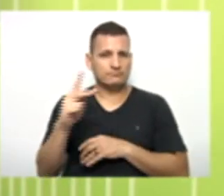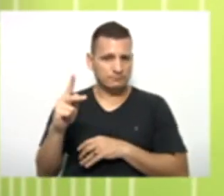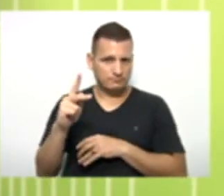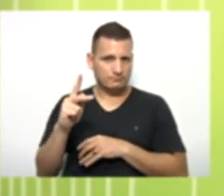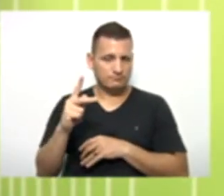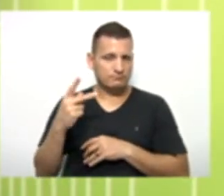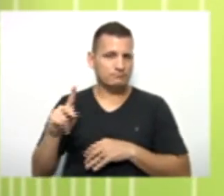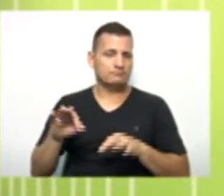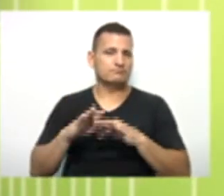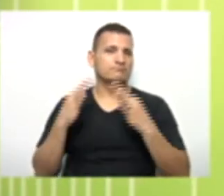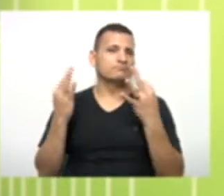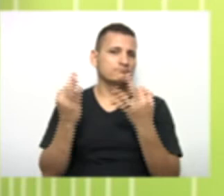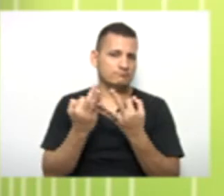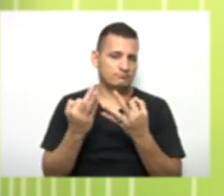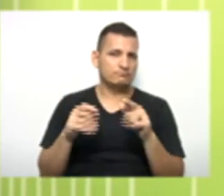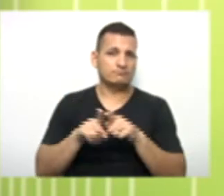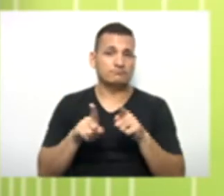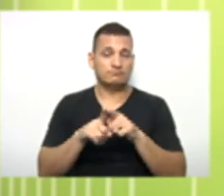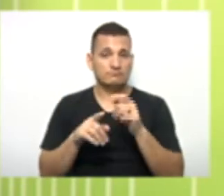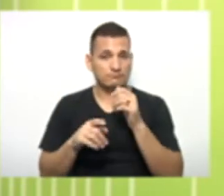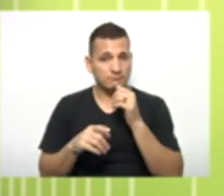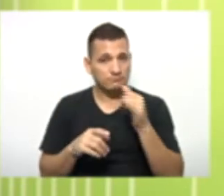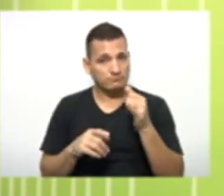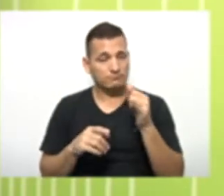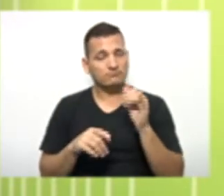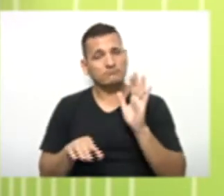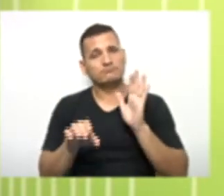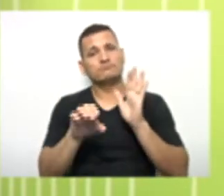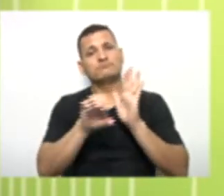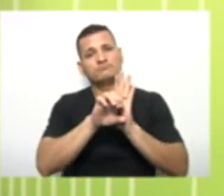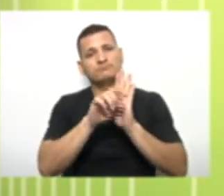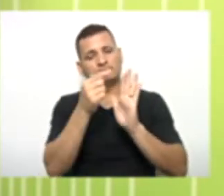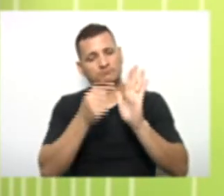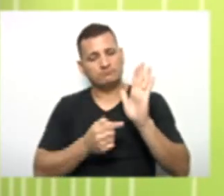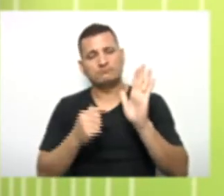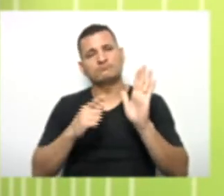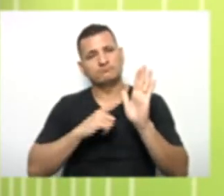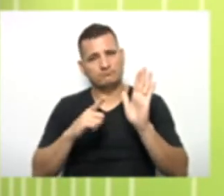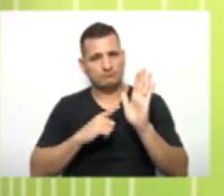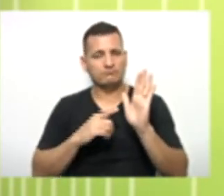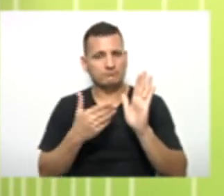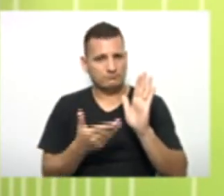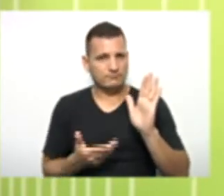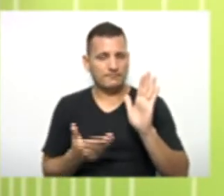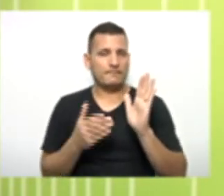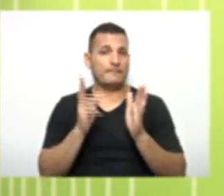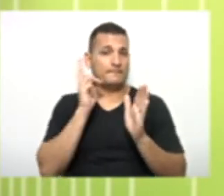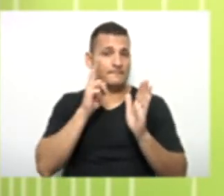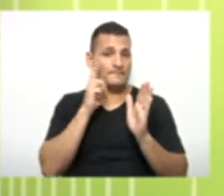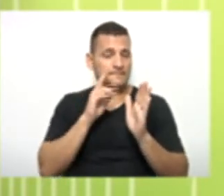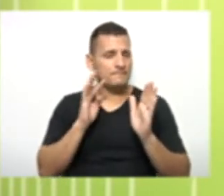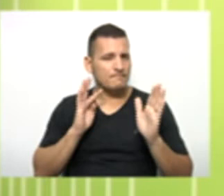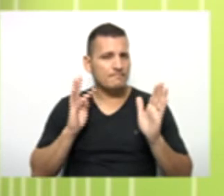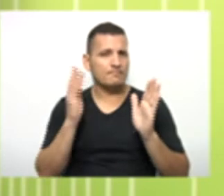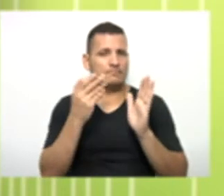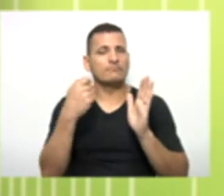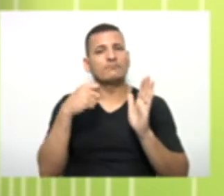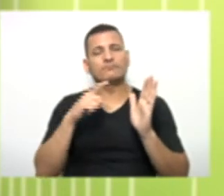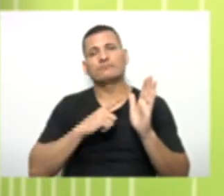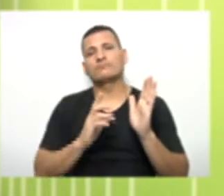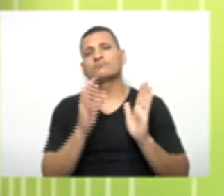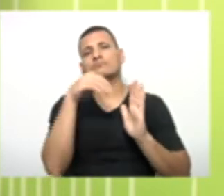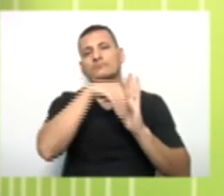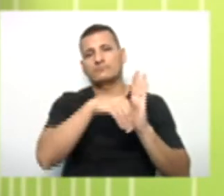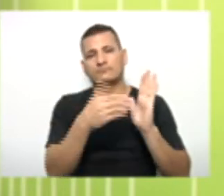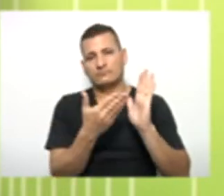seus familiares, se assim determinar o seu estatuto social. Lembrando que tudo tem que estar previsto no